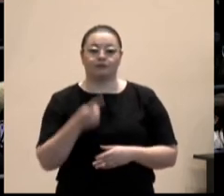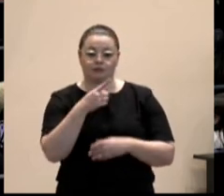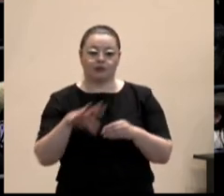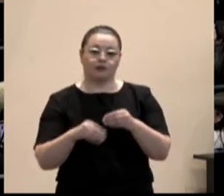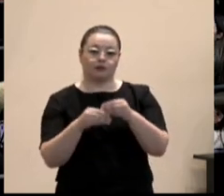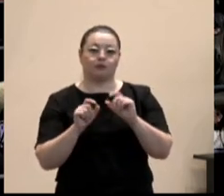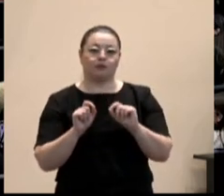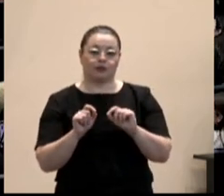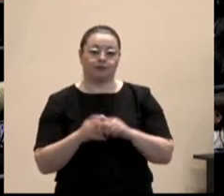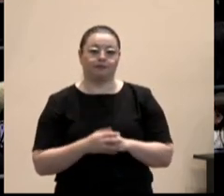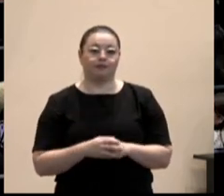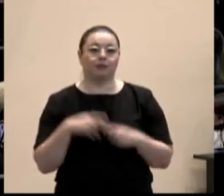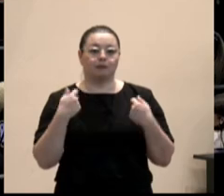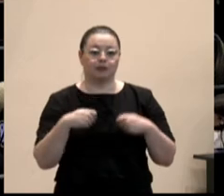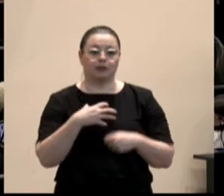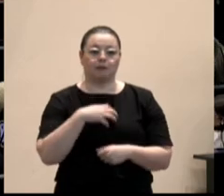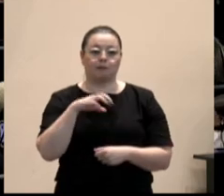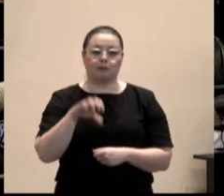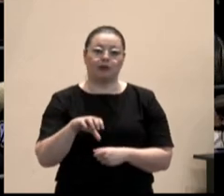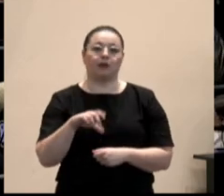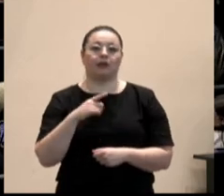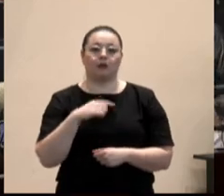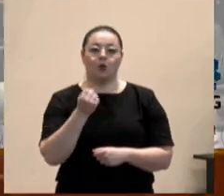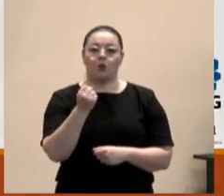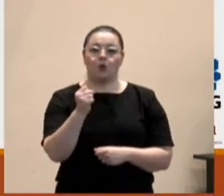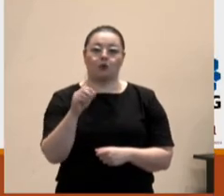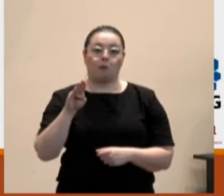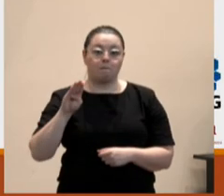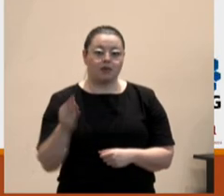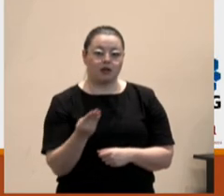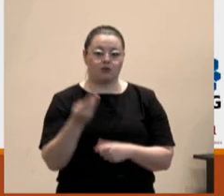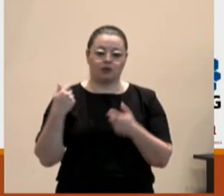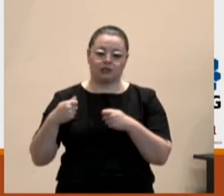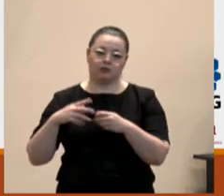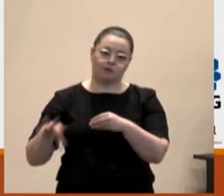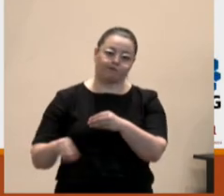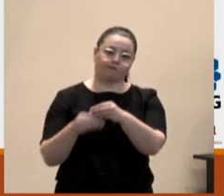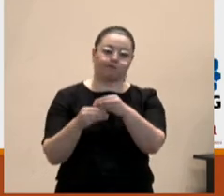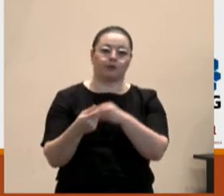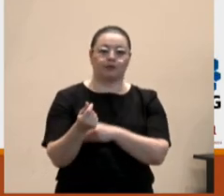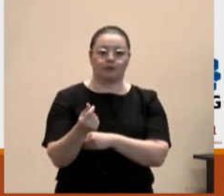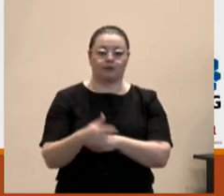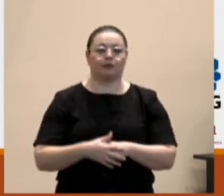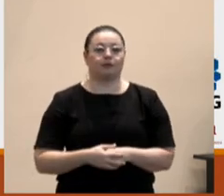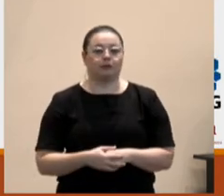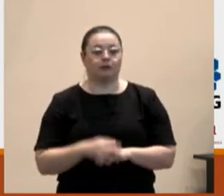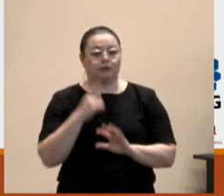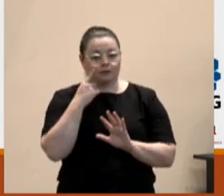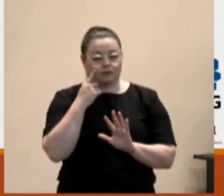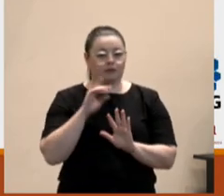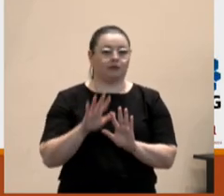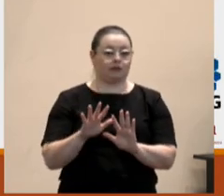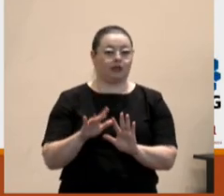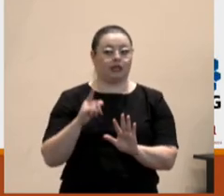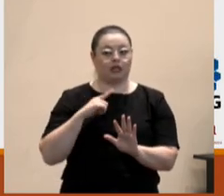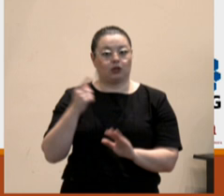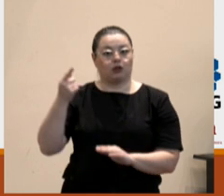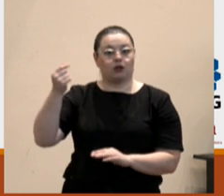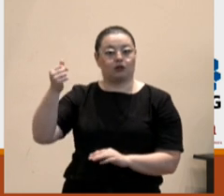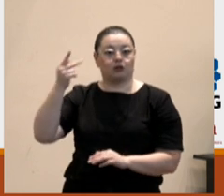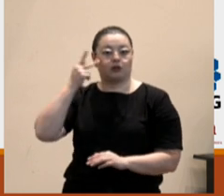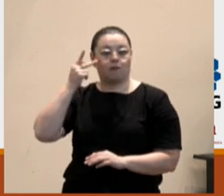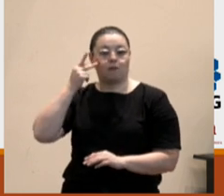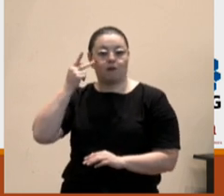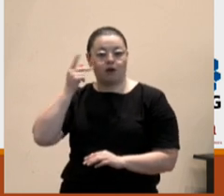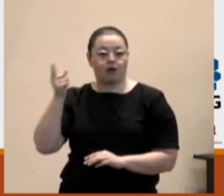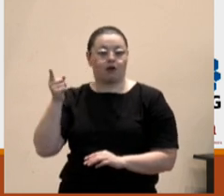complementação é a Bahia. 8 bilhões de complementação. Vê o seguinte, com todo aquele dinheiro de São Paulo, eles precisariam